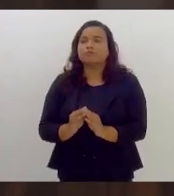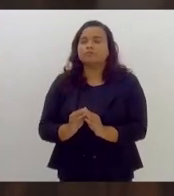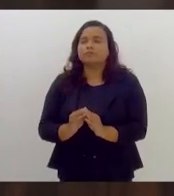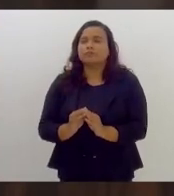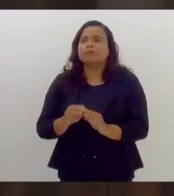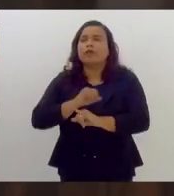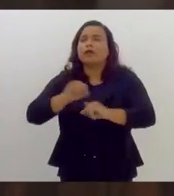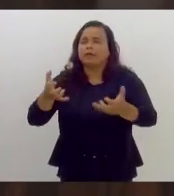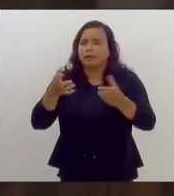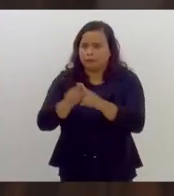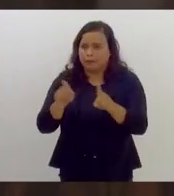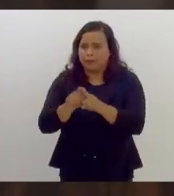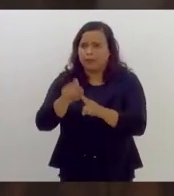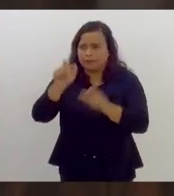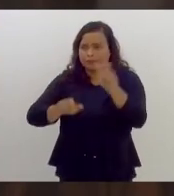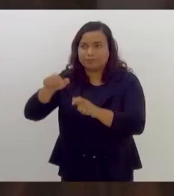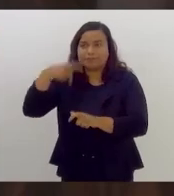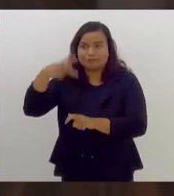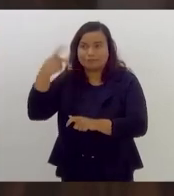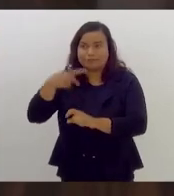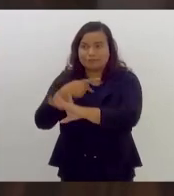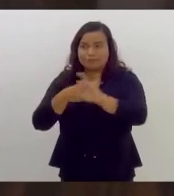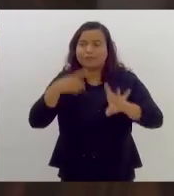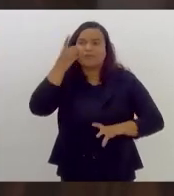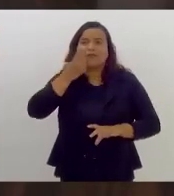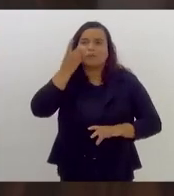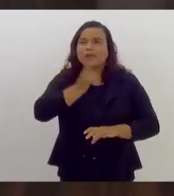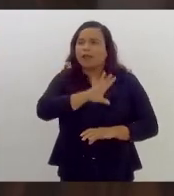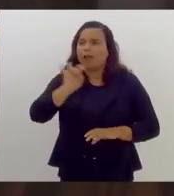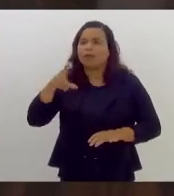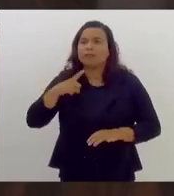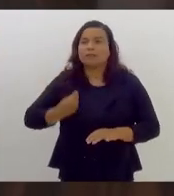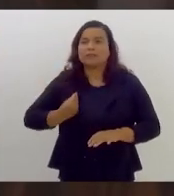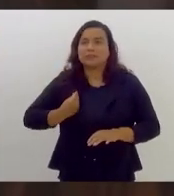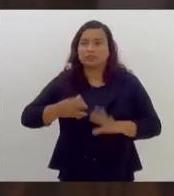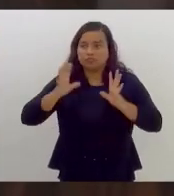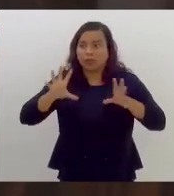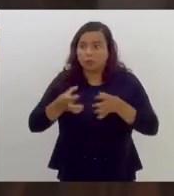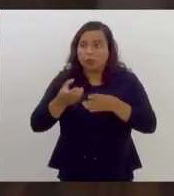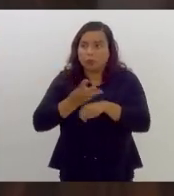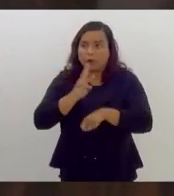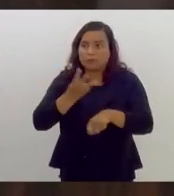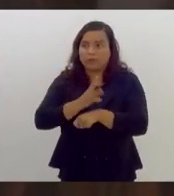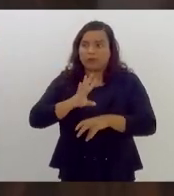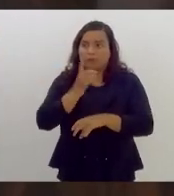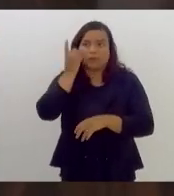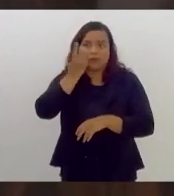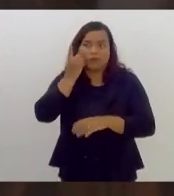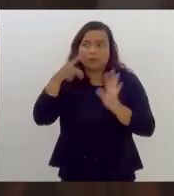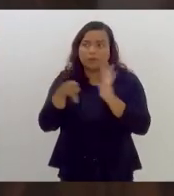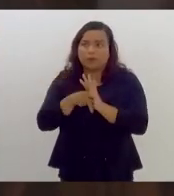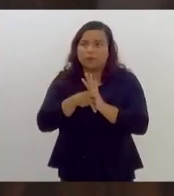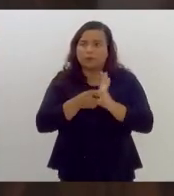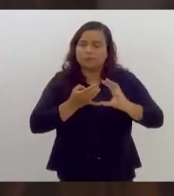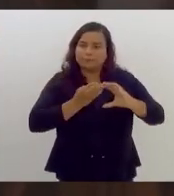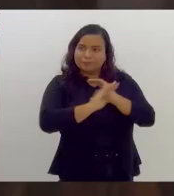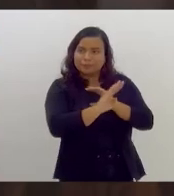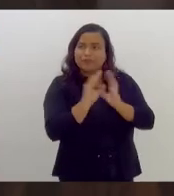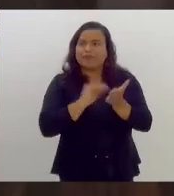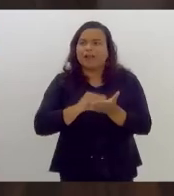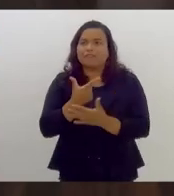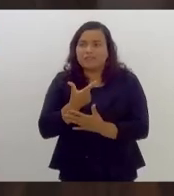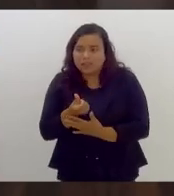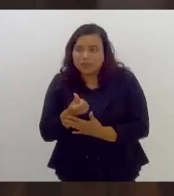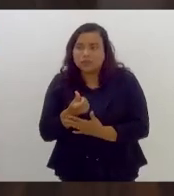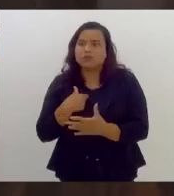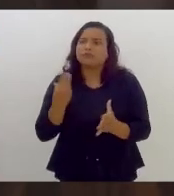Quero anunciar aos parlamentares, deputados e deputadas, que já estão no grupo de deputados. Faltava o 26, eu